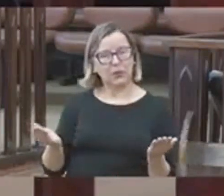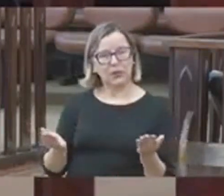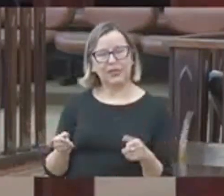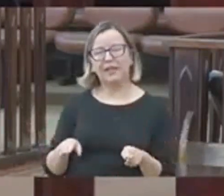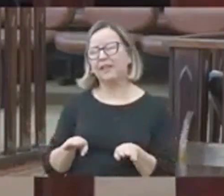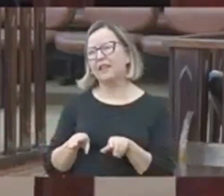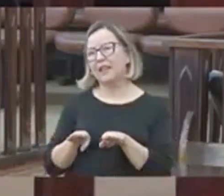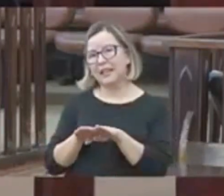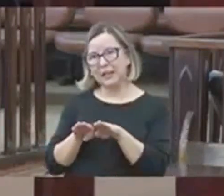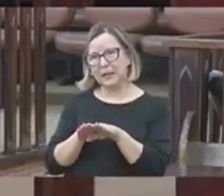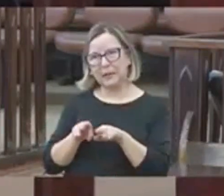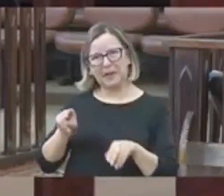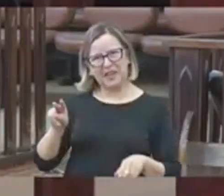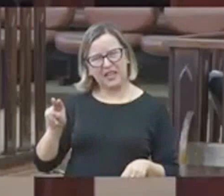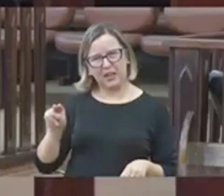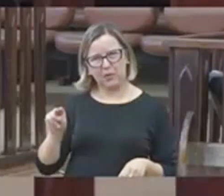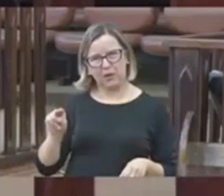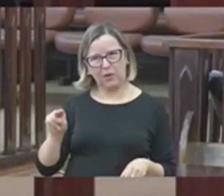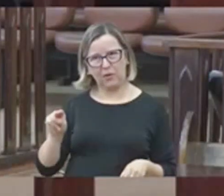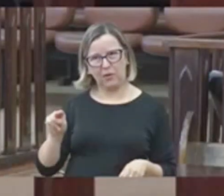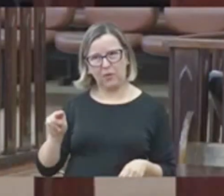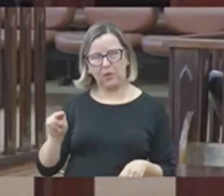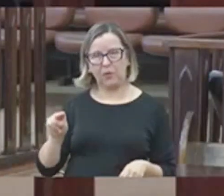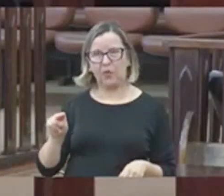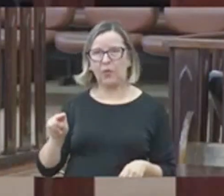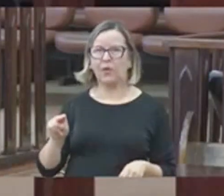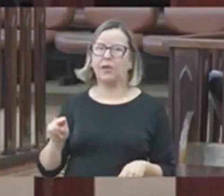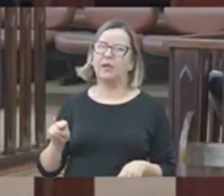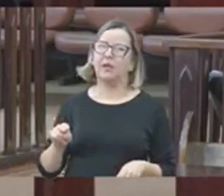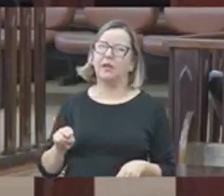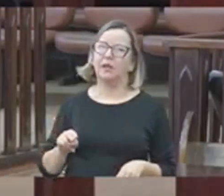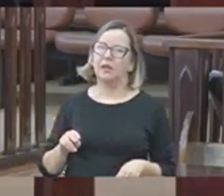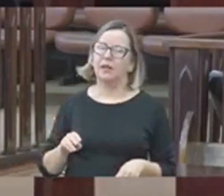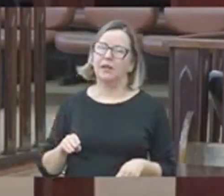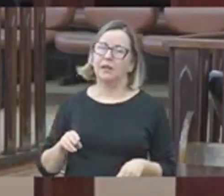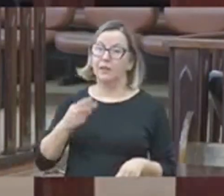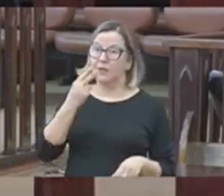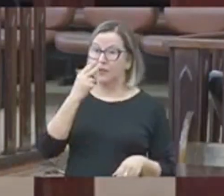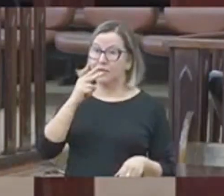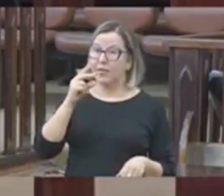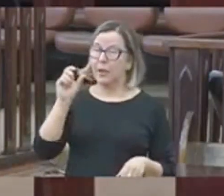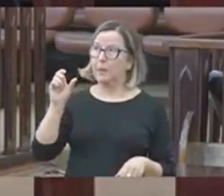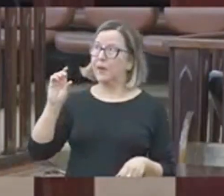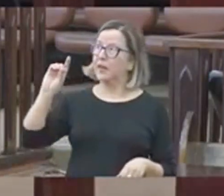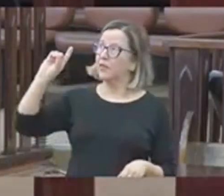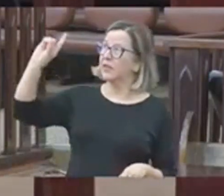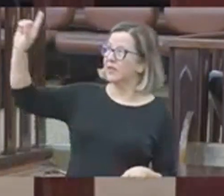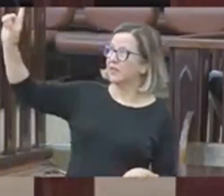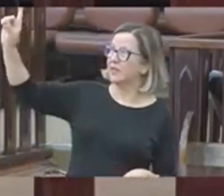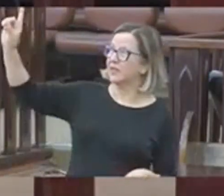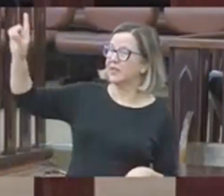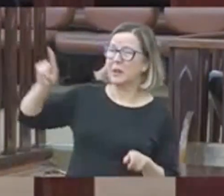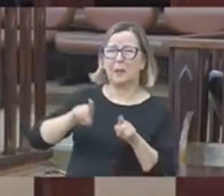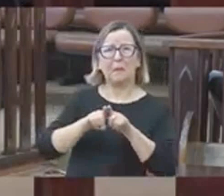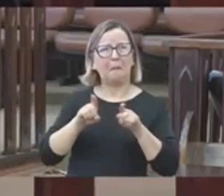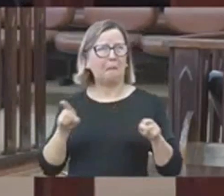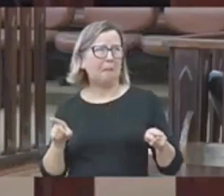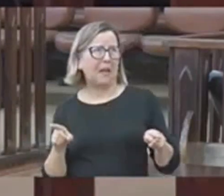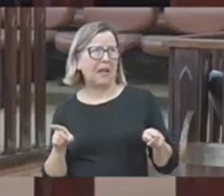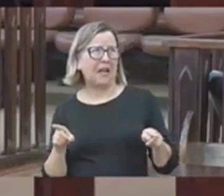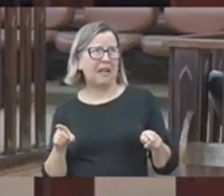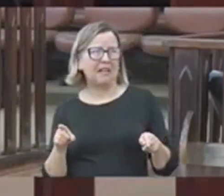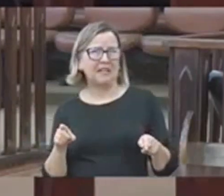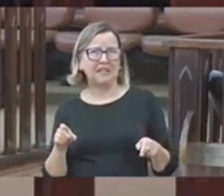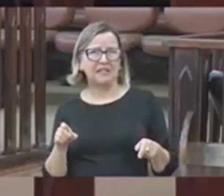seja, a palavra de Deus diz uma coisa, e aí vem a dúvida, vem a